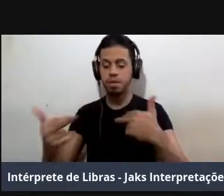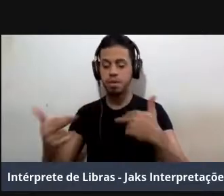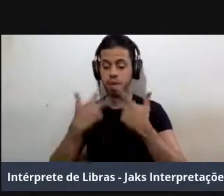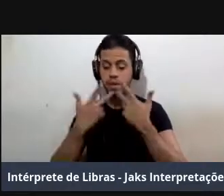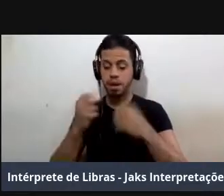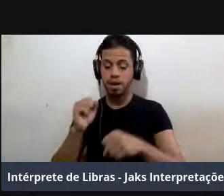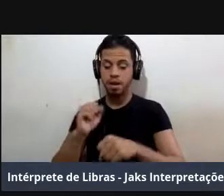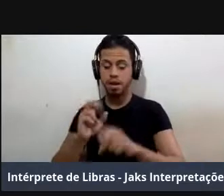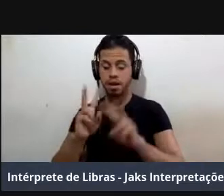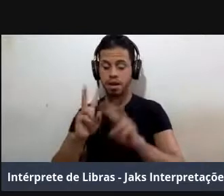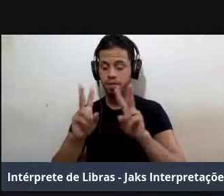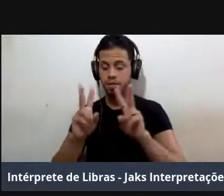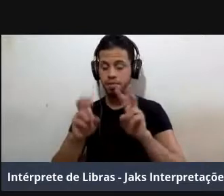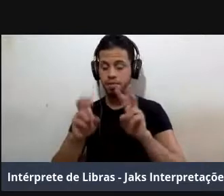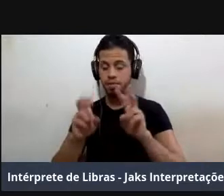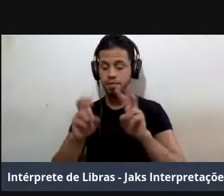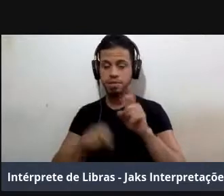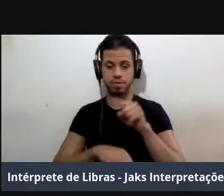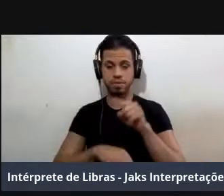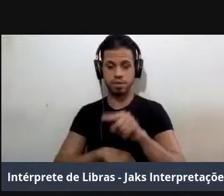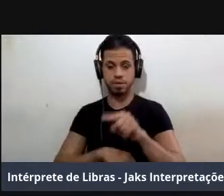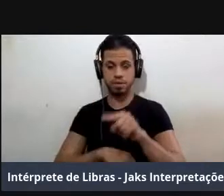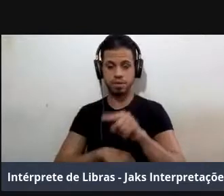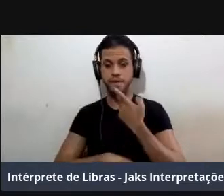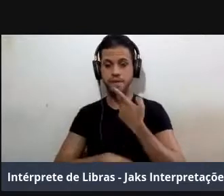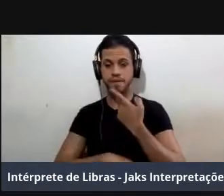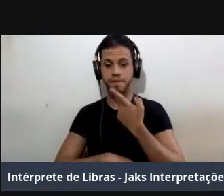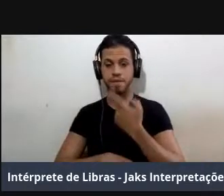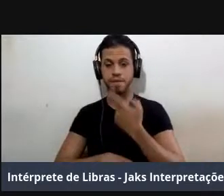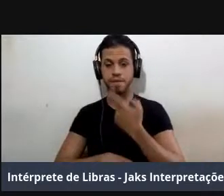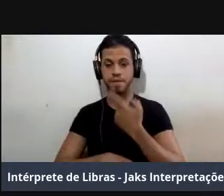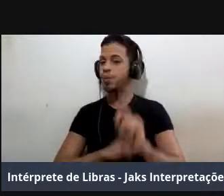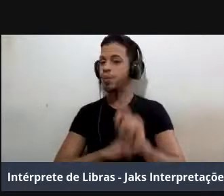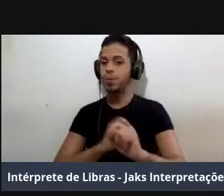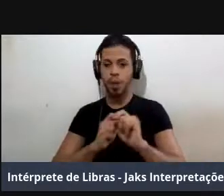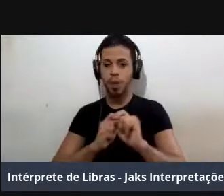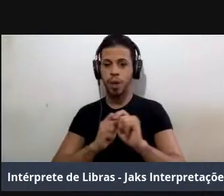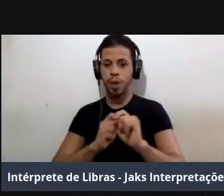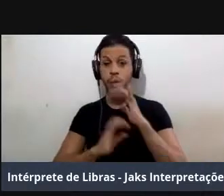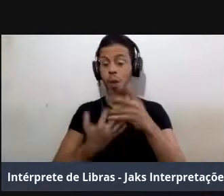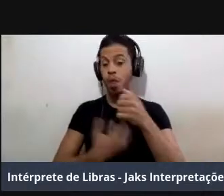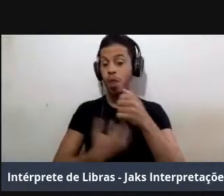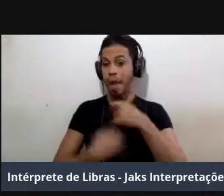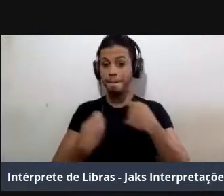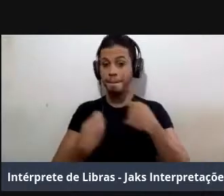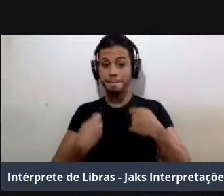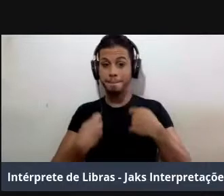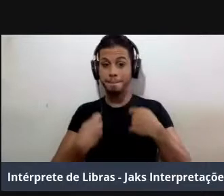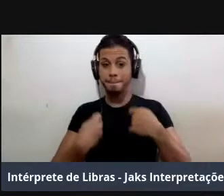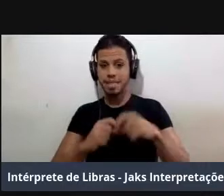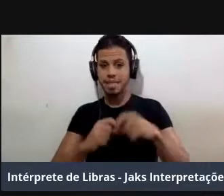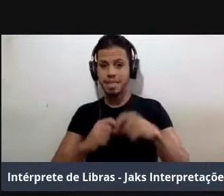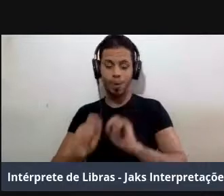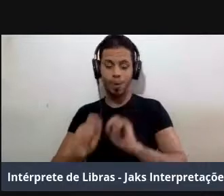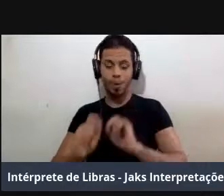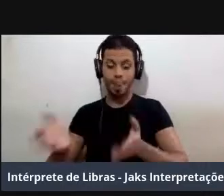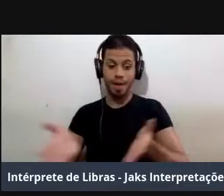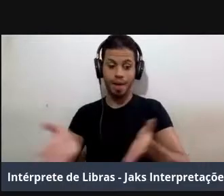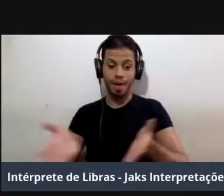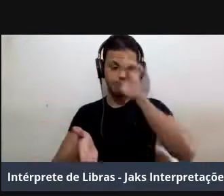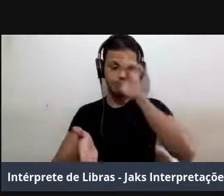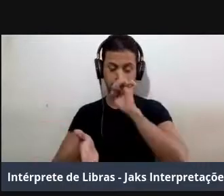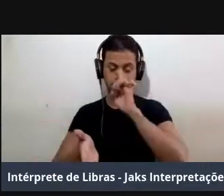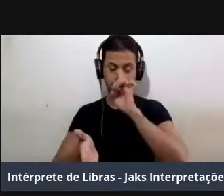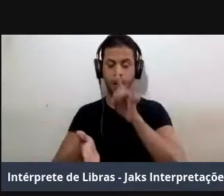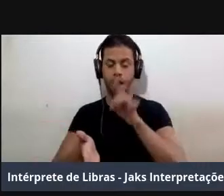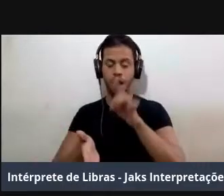quando uma mulher precisa ser levada para o hospital, que eu acho que é parecido, né, Dora? Assim, em outros